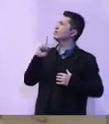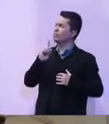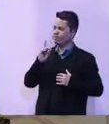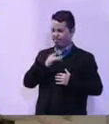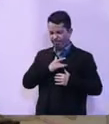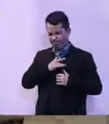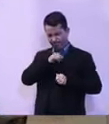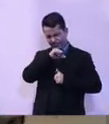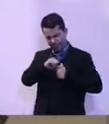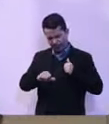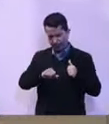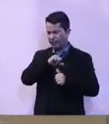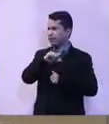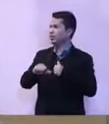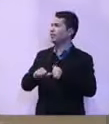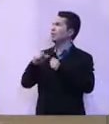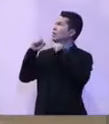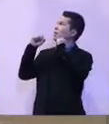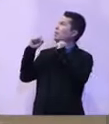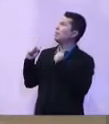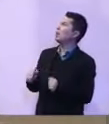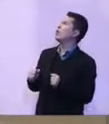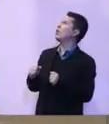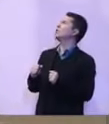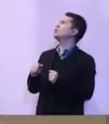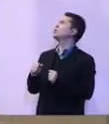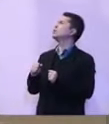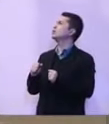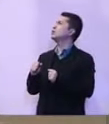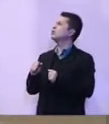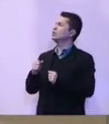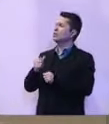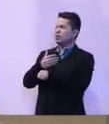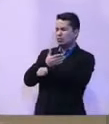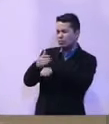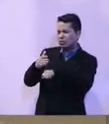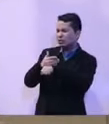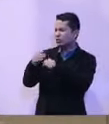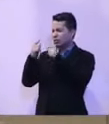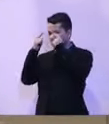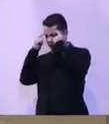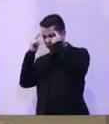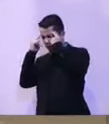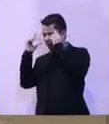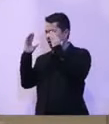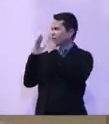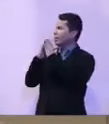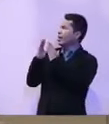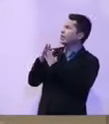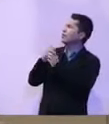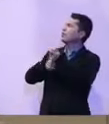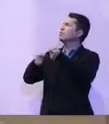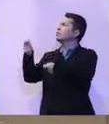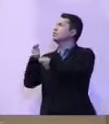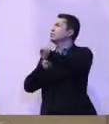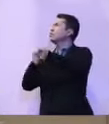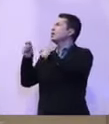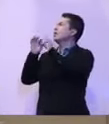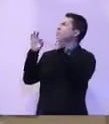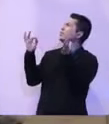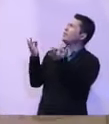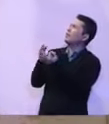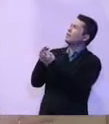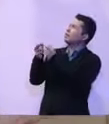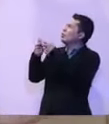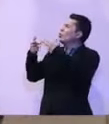toda. O Senhor mexer com a minha moral, mexer com a minha casa, mexer com os meus negócios, mexer com a minha família, mexer com